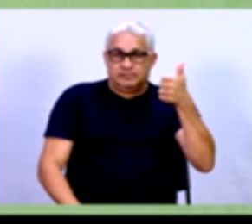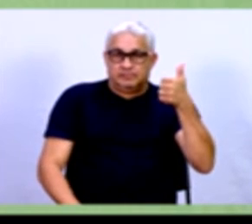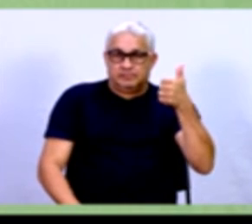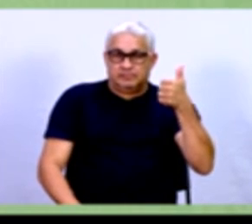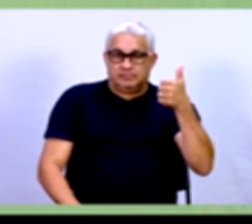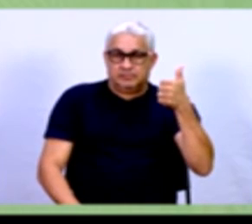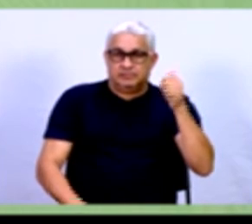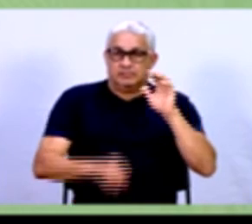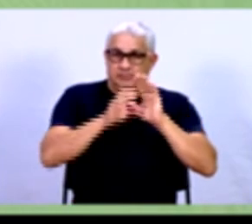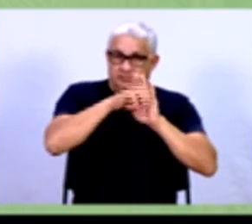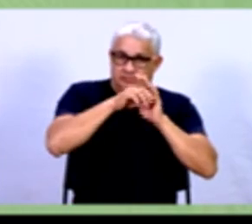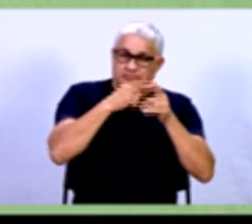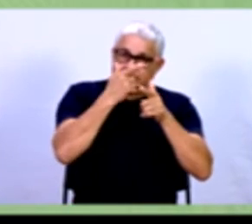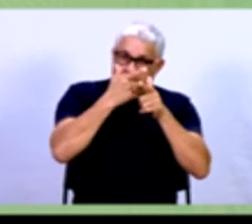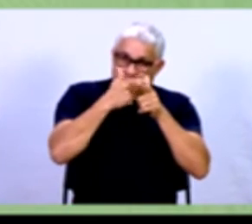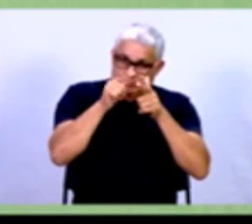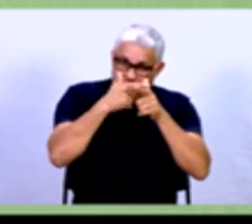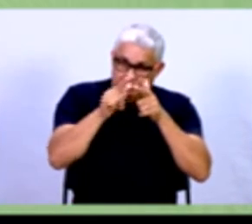definição do problema.